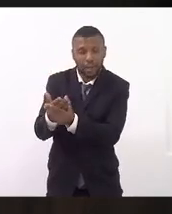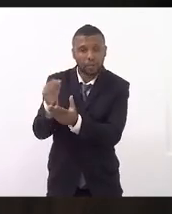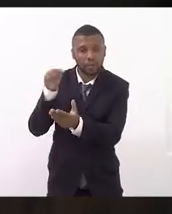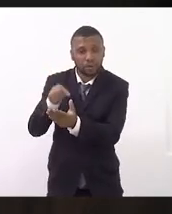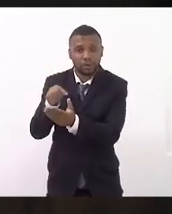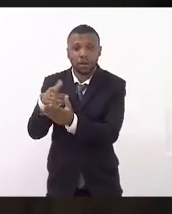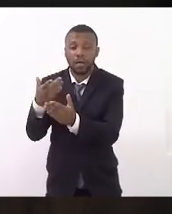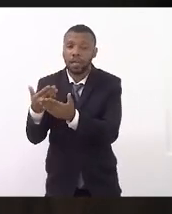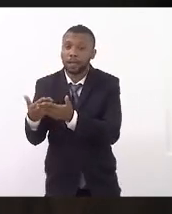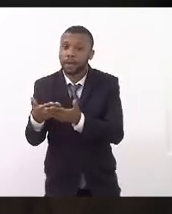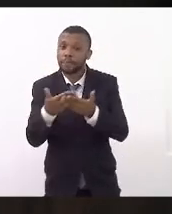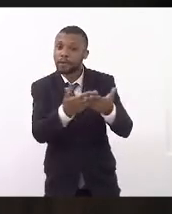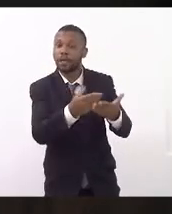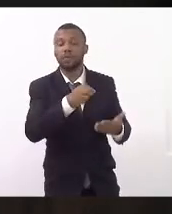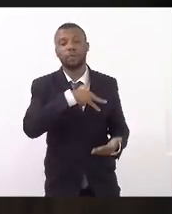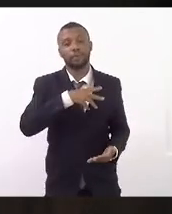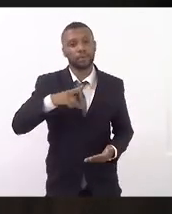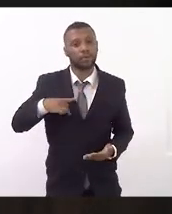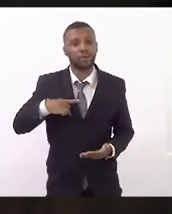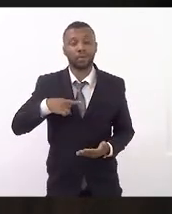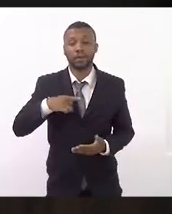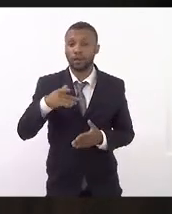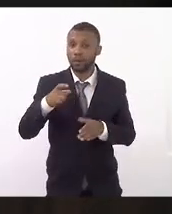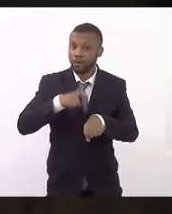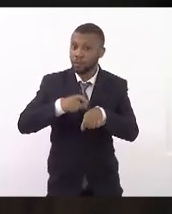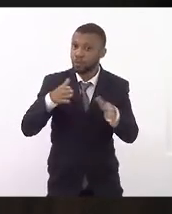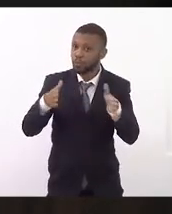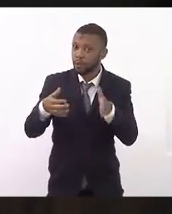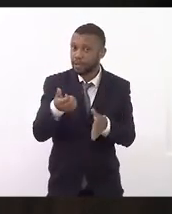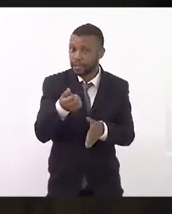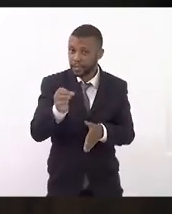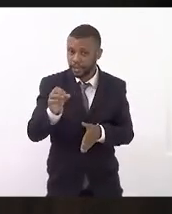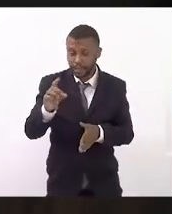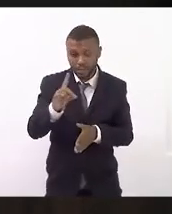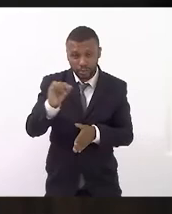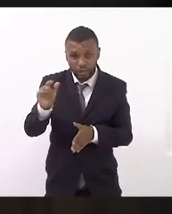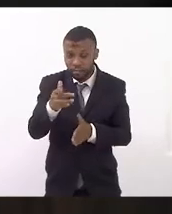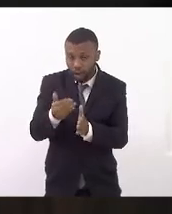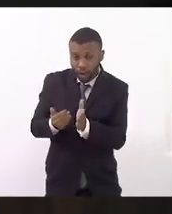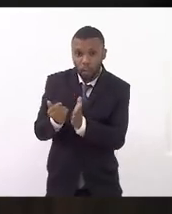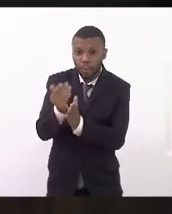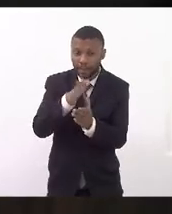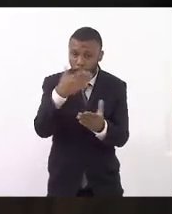que formalizará no prazo de 60 dias a ação cabível. Então,